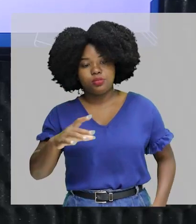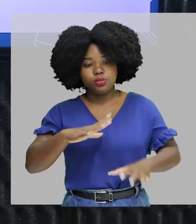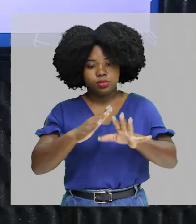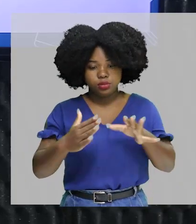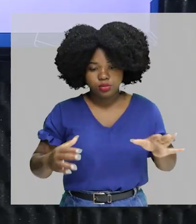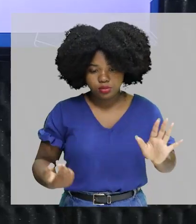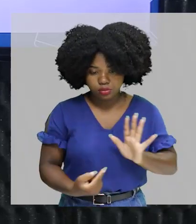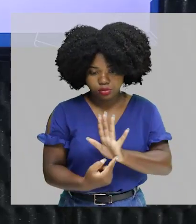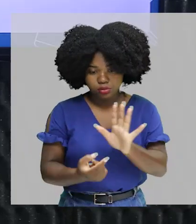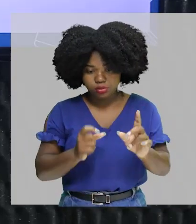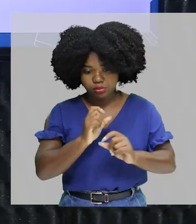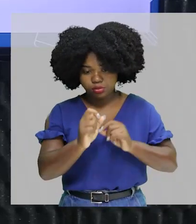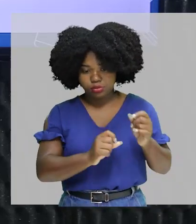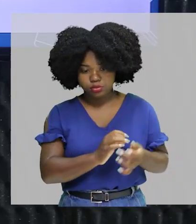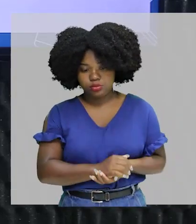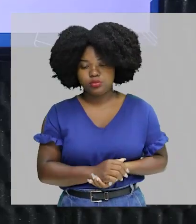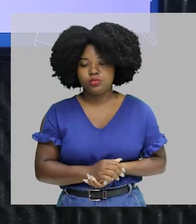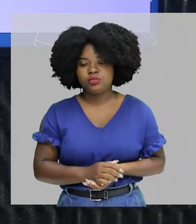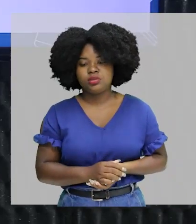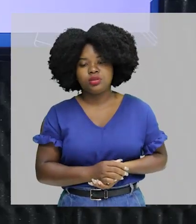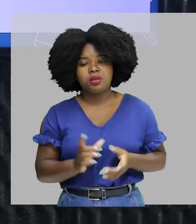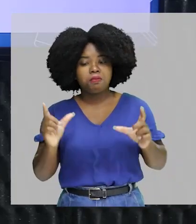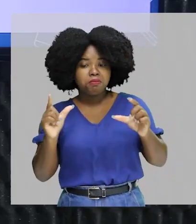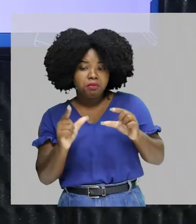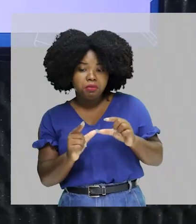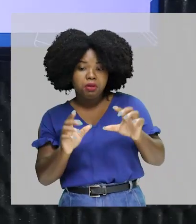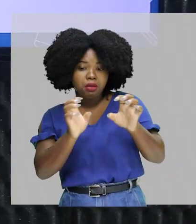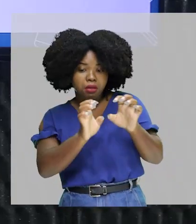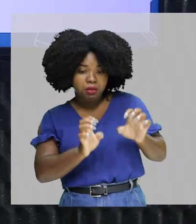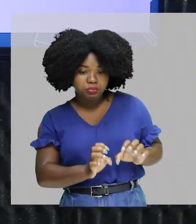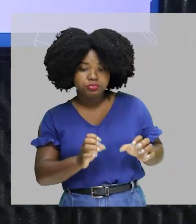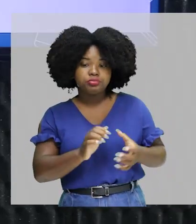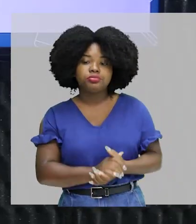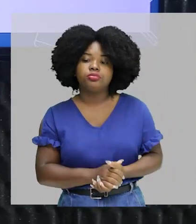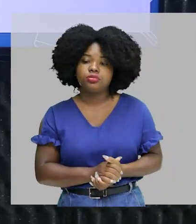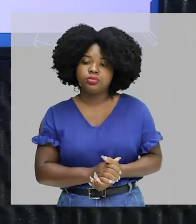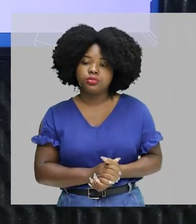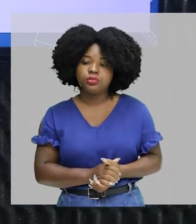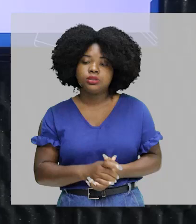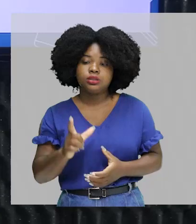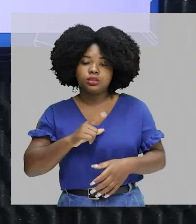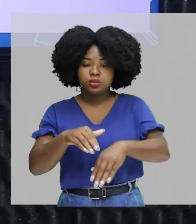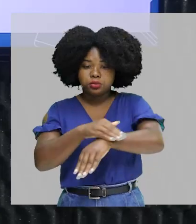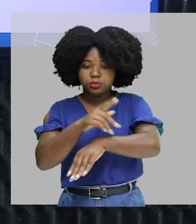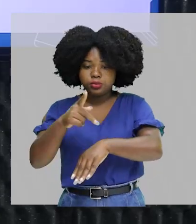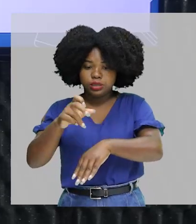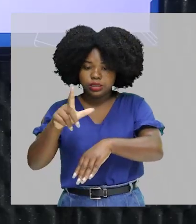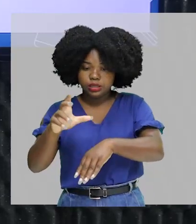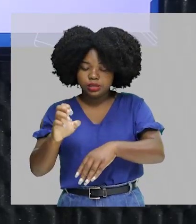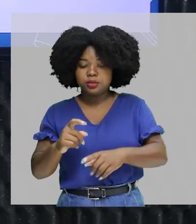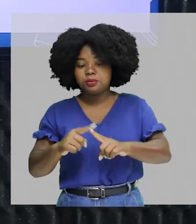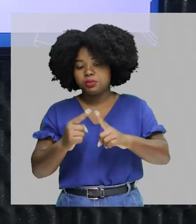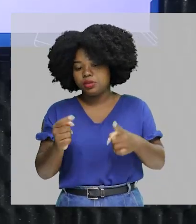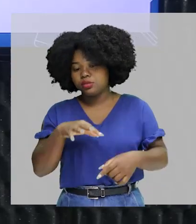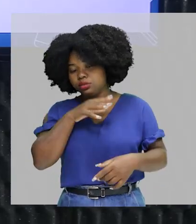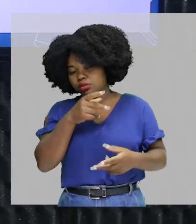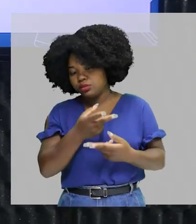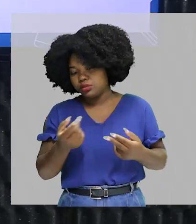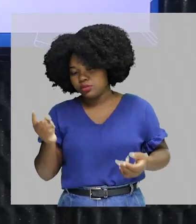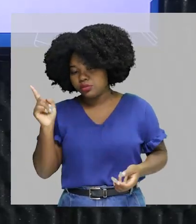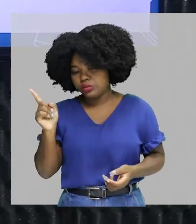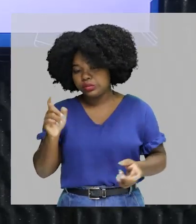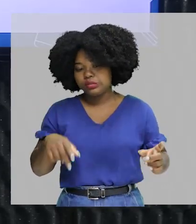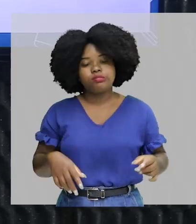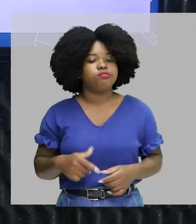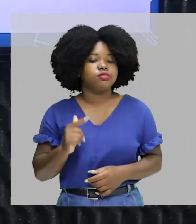eles apresentam pequenas estruturas, né, de resistência que ficam na pele. Tá? Mas esses animais eles não têm